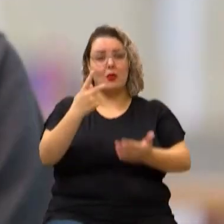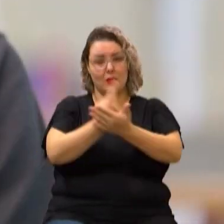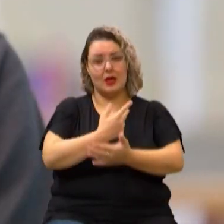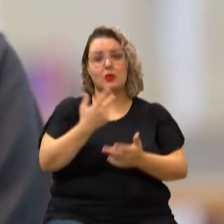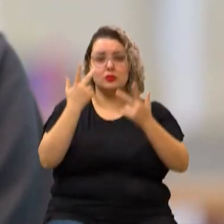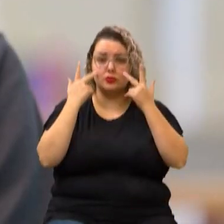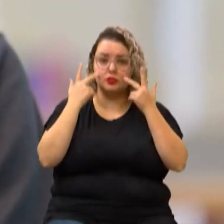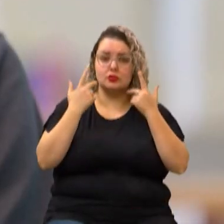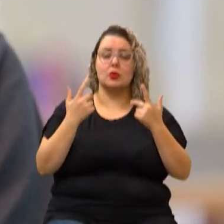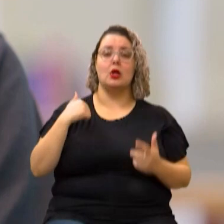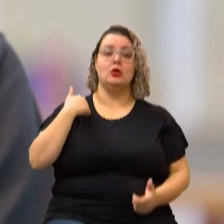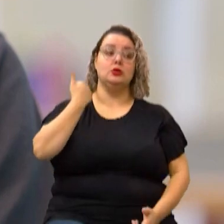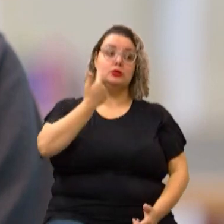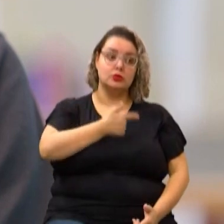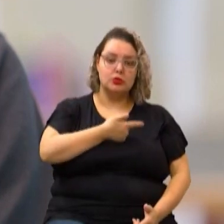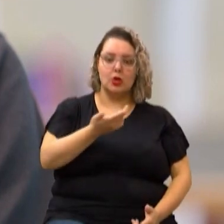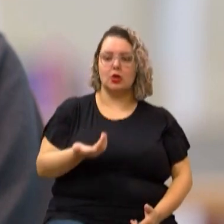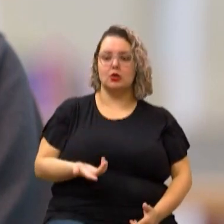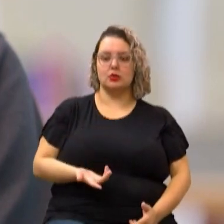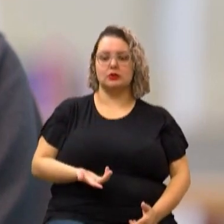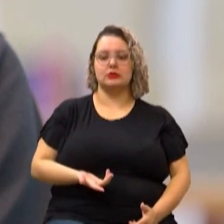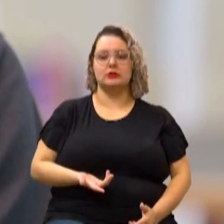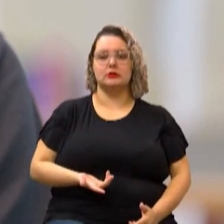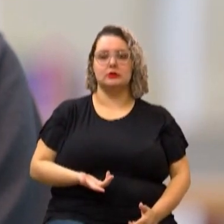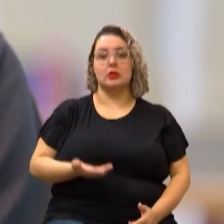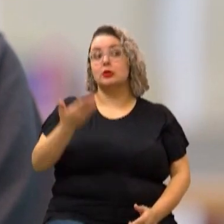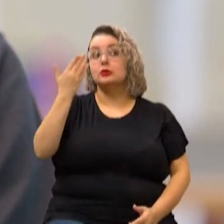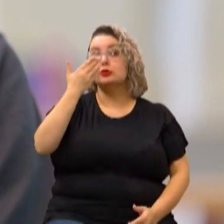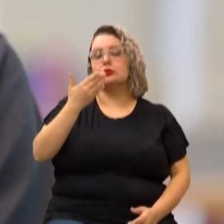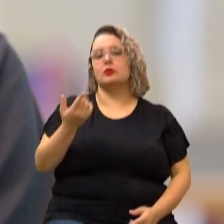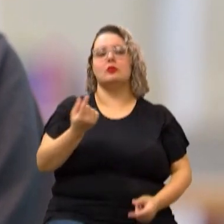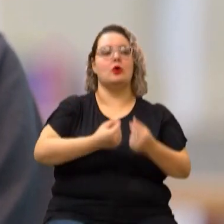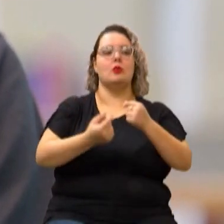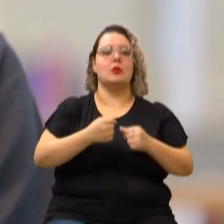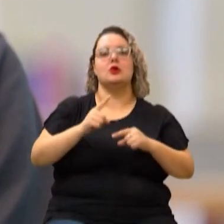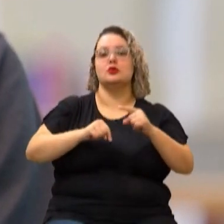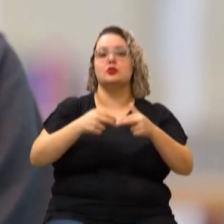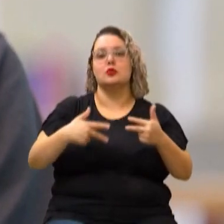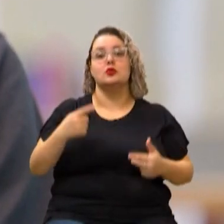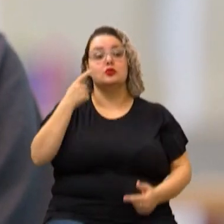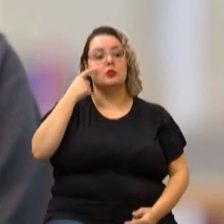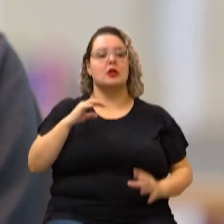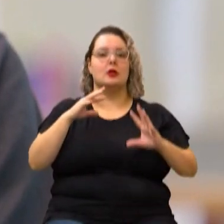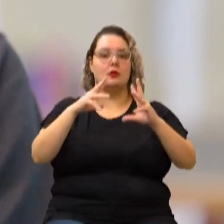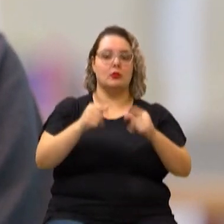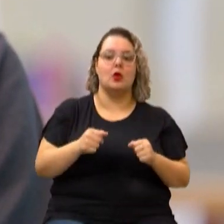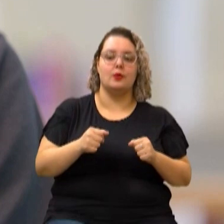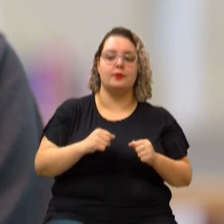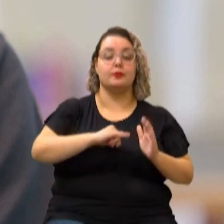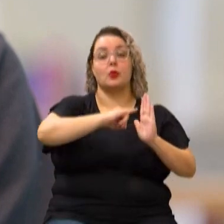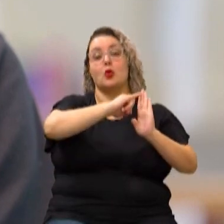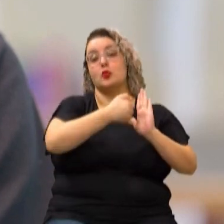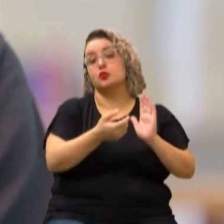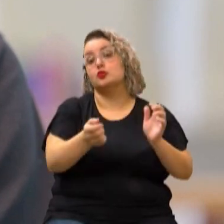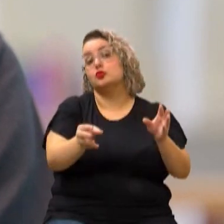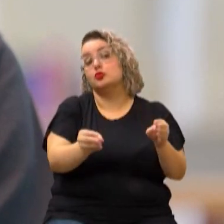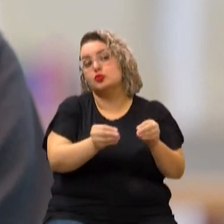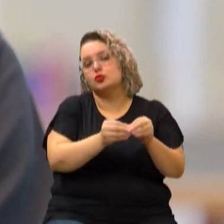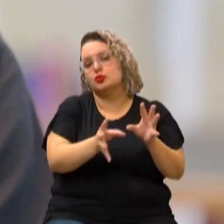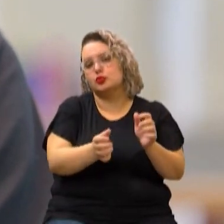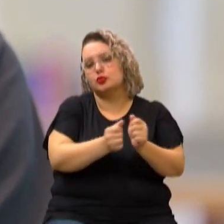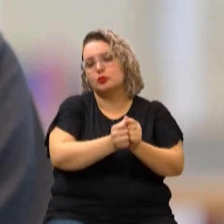aí para o empresário. Será que a gente consegue suportar? Se conseguir suportar, seria interessante para que o consumidor